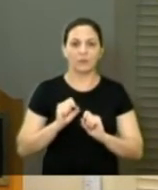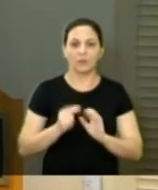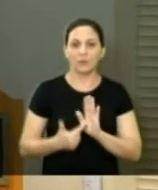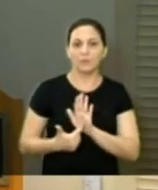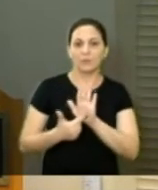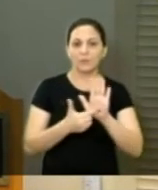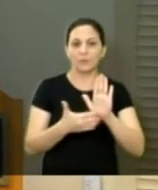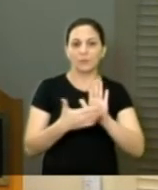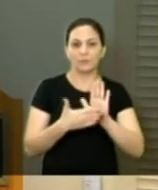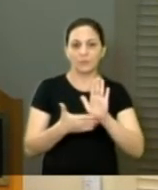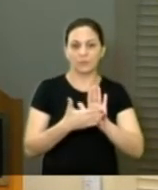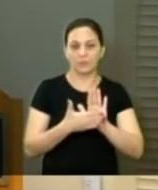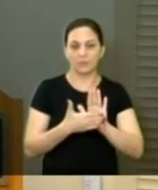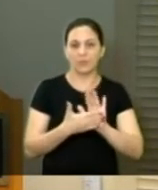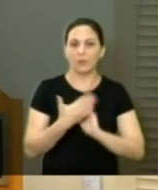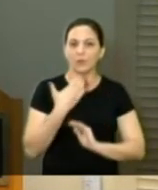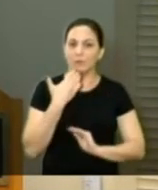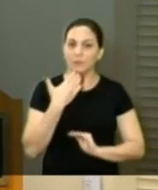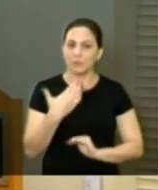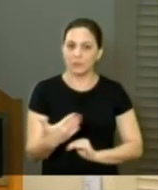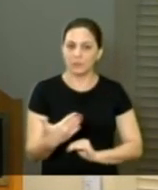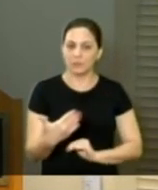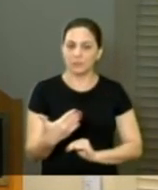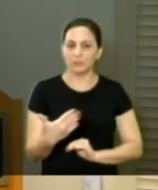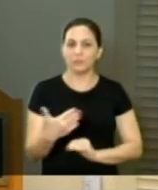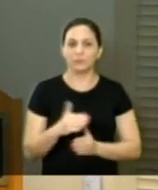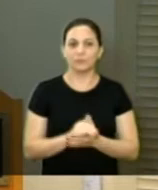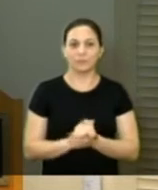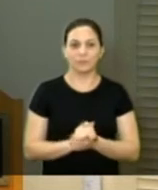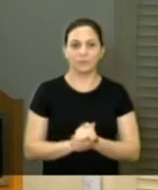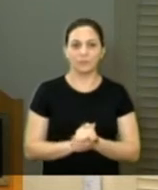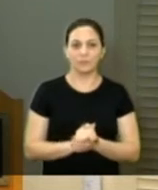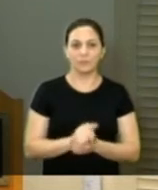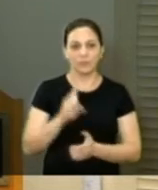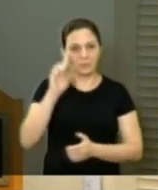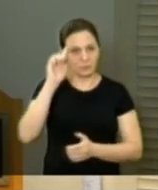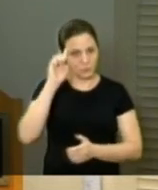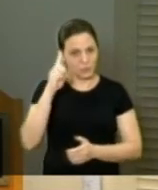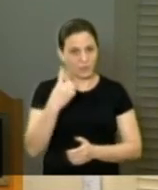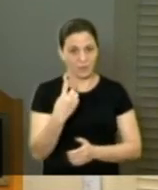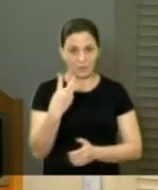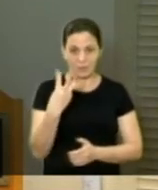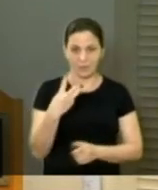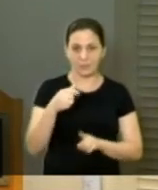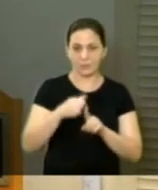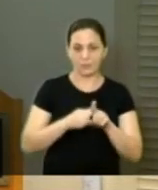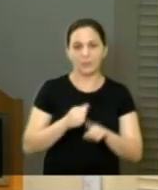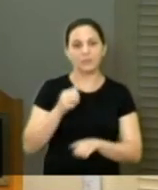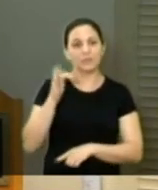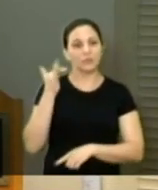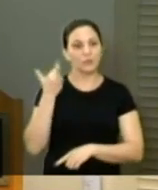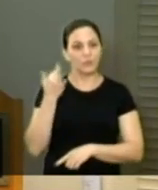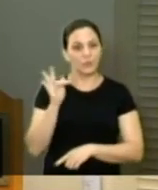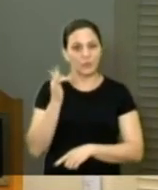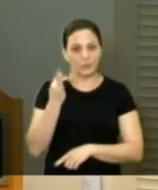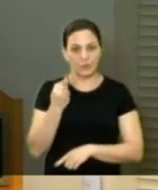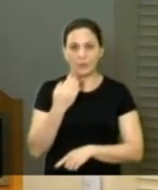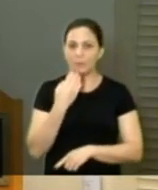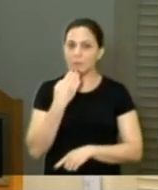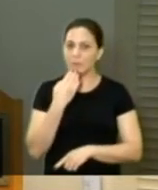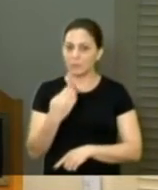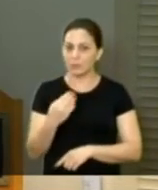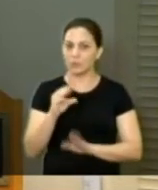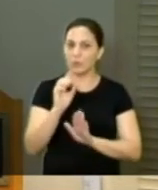destacar um requerimento que nós fizemos no dia 13 de fevereiro, né? Nós fizemos